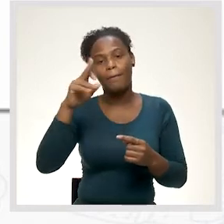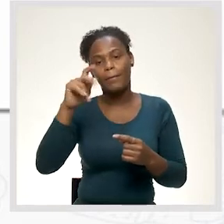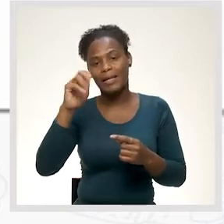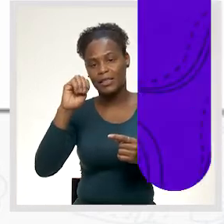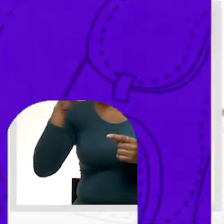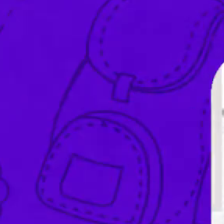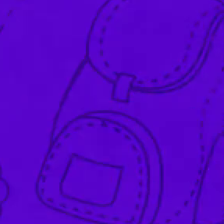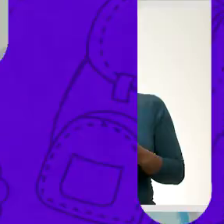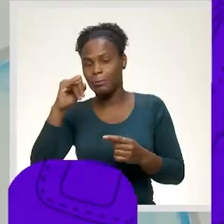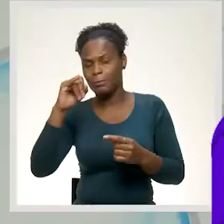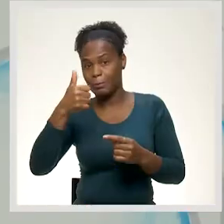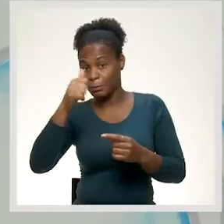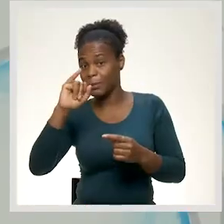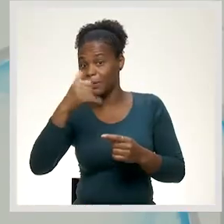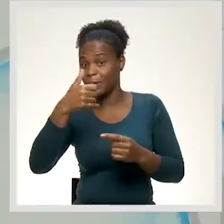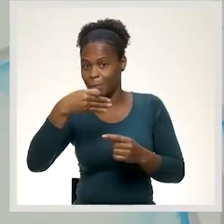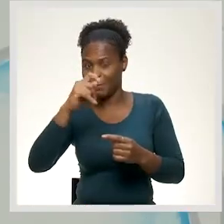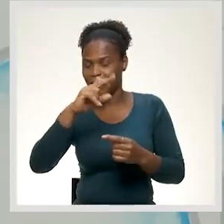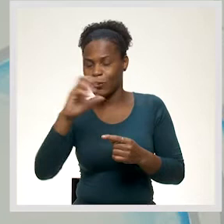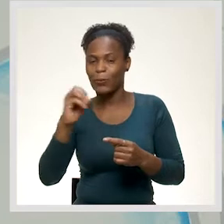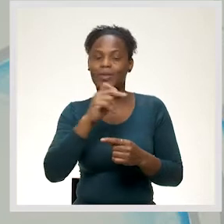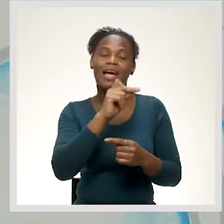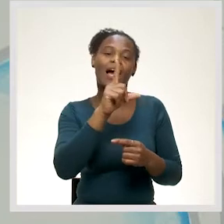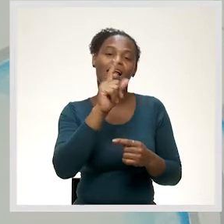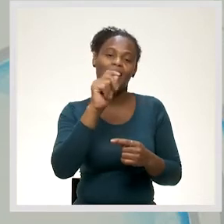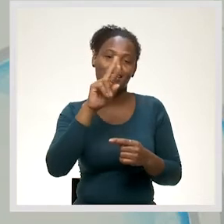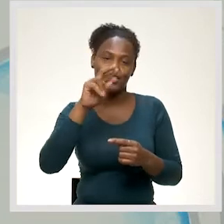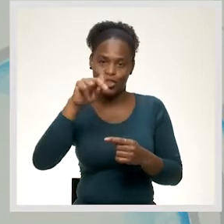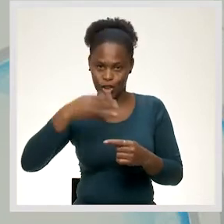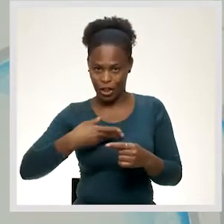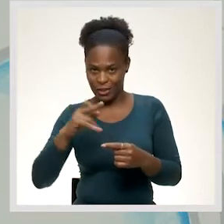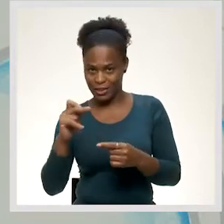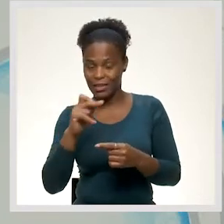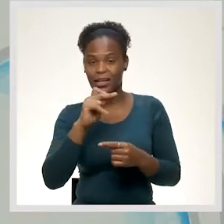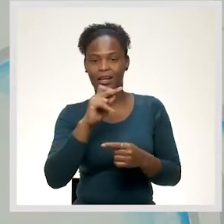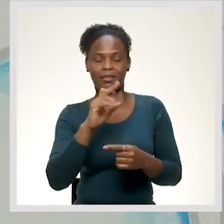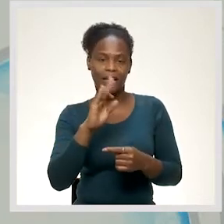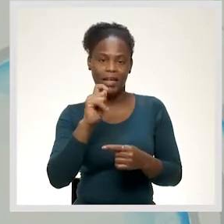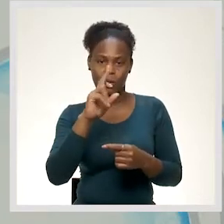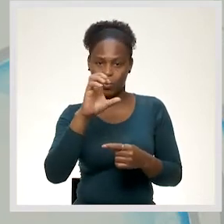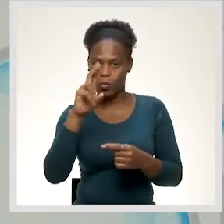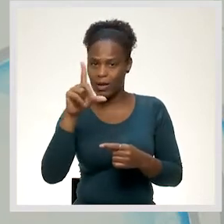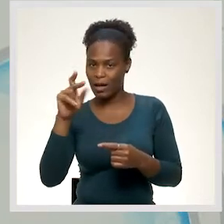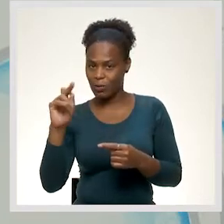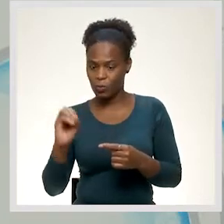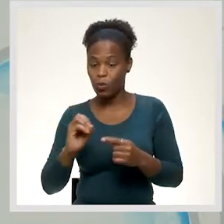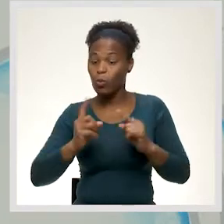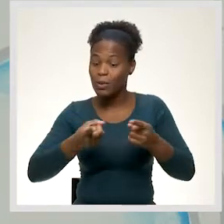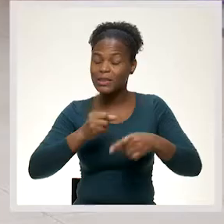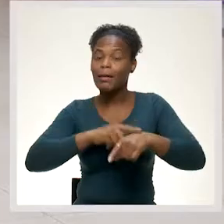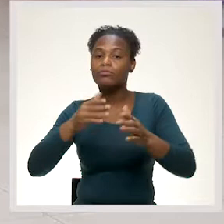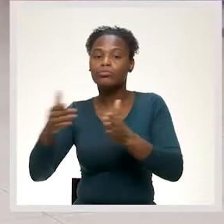Herculano. E para iniciarmos, vamos começar a fazer contextualização temporal do movimento